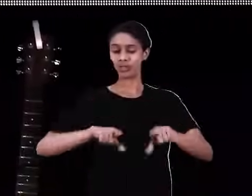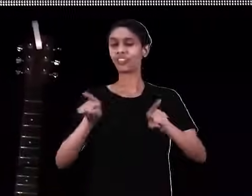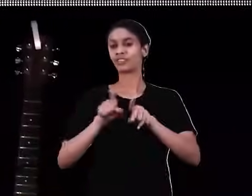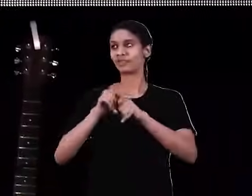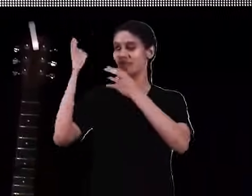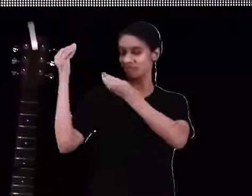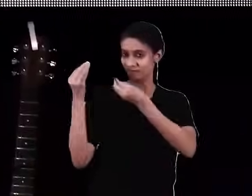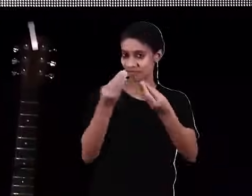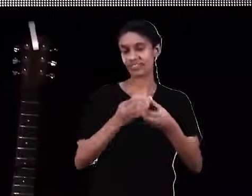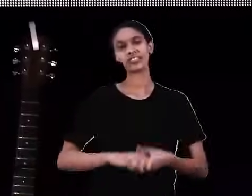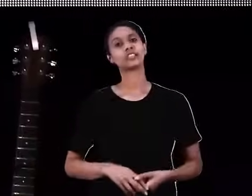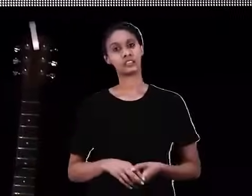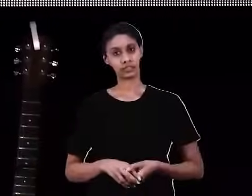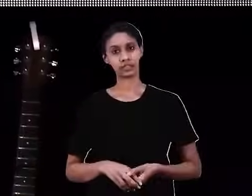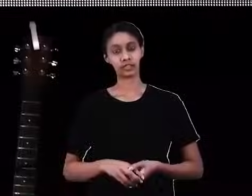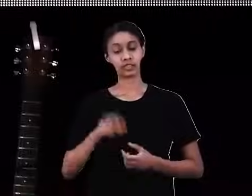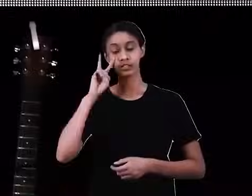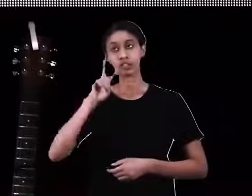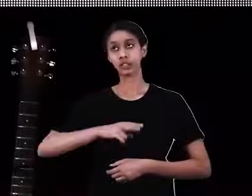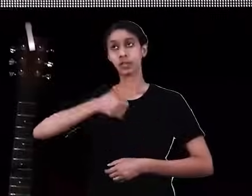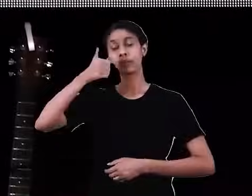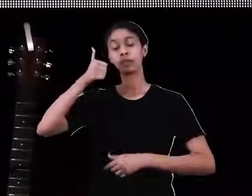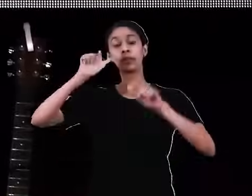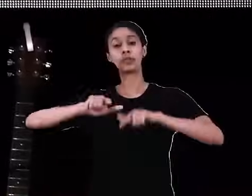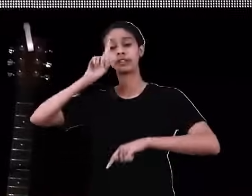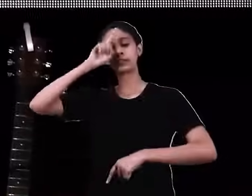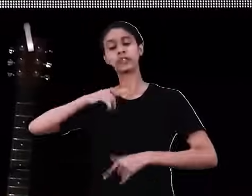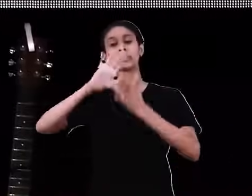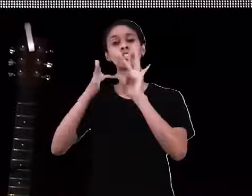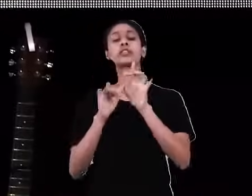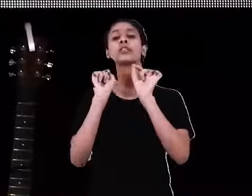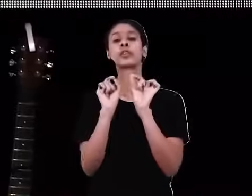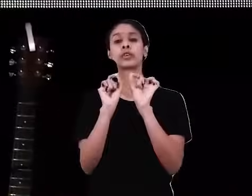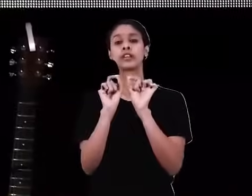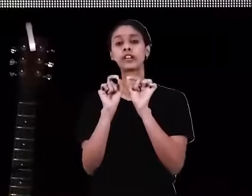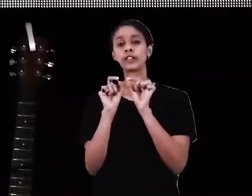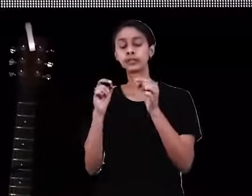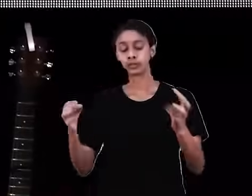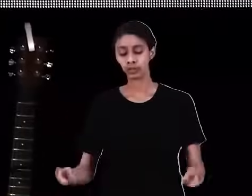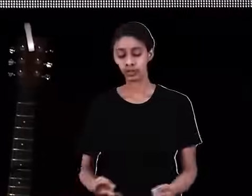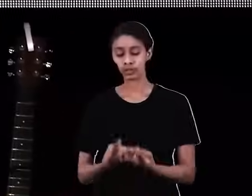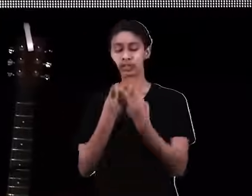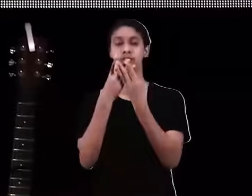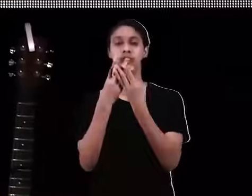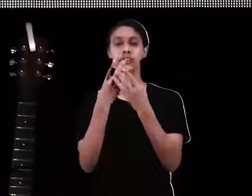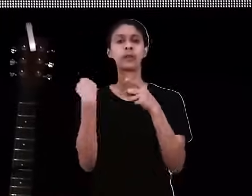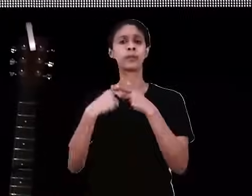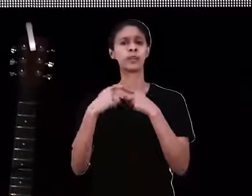para Jesus, o primeiro lugar de domínio de Jesus foi uma manjedoura. Por que que a gente está querendo um palácio para